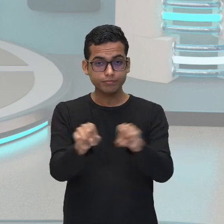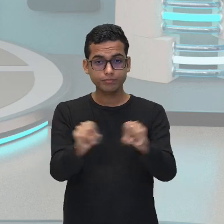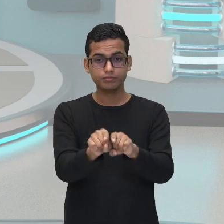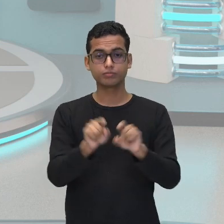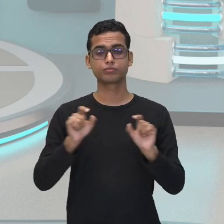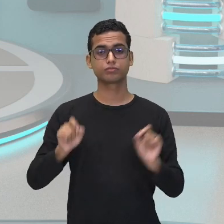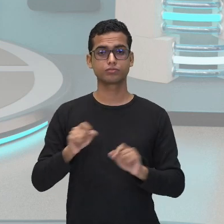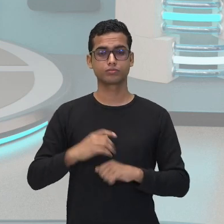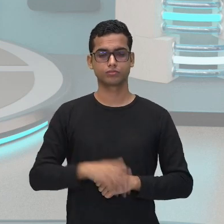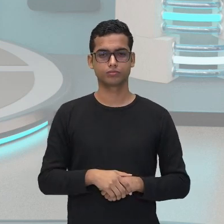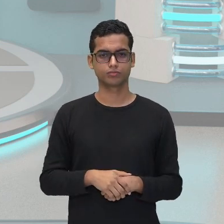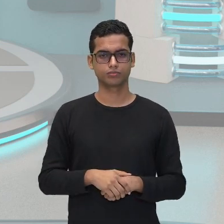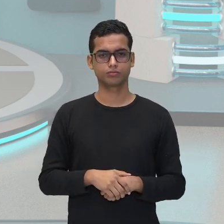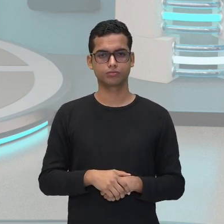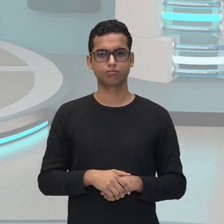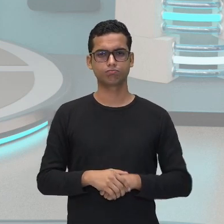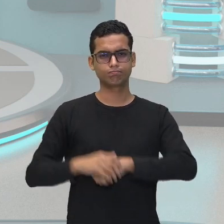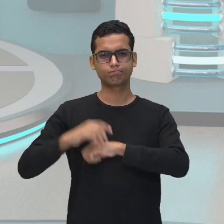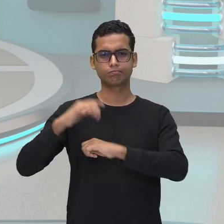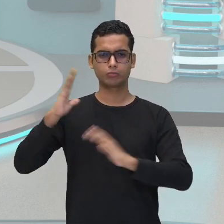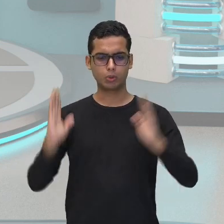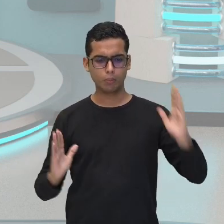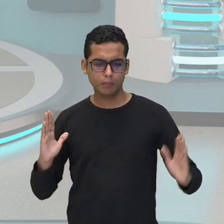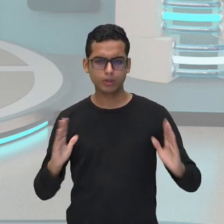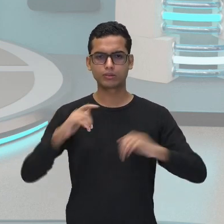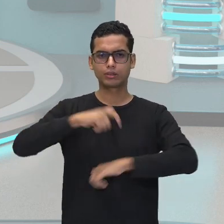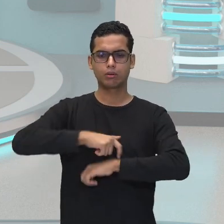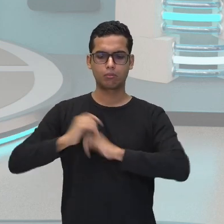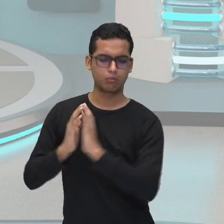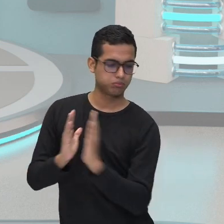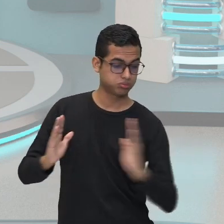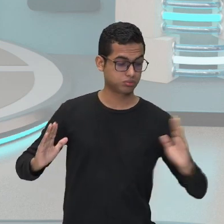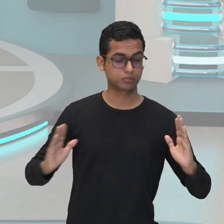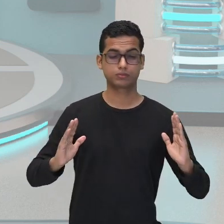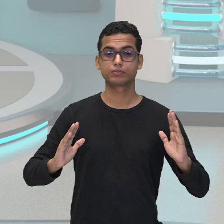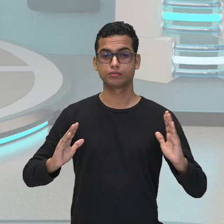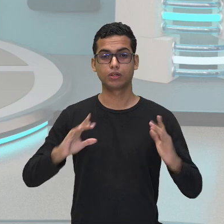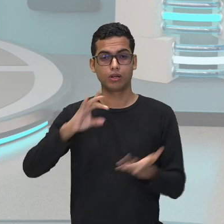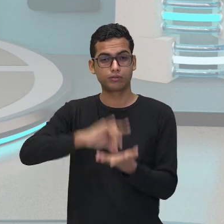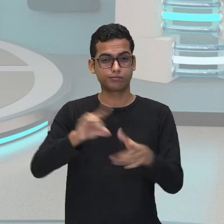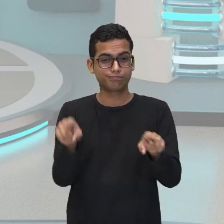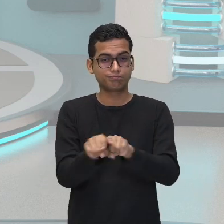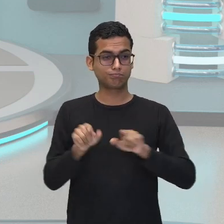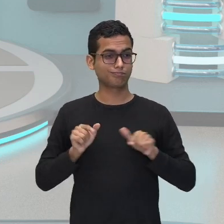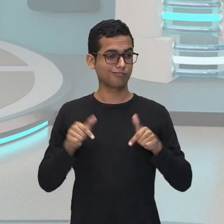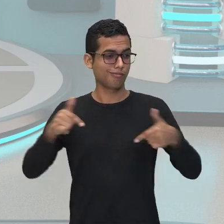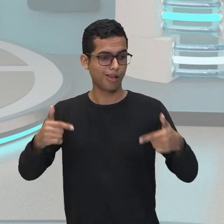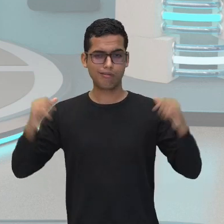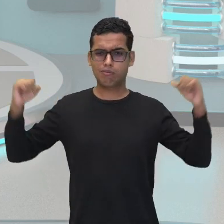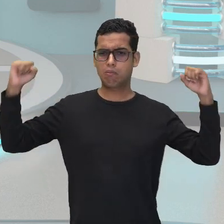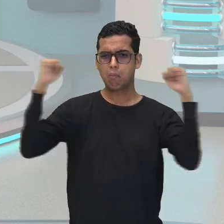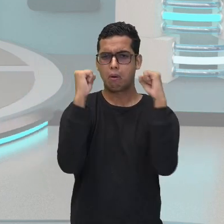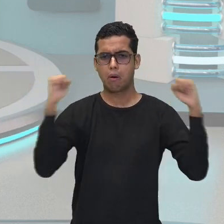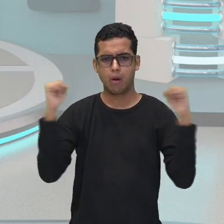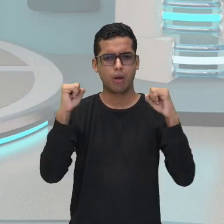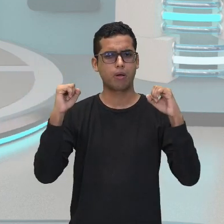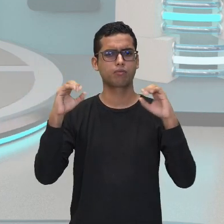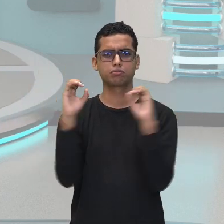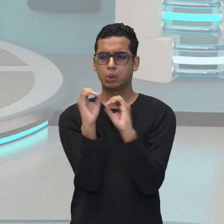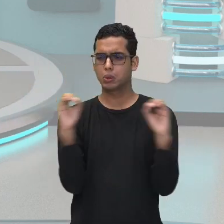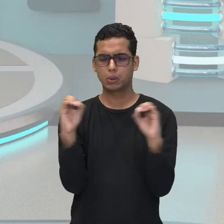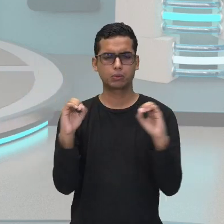né, inativa por muito tempo, não faz nenhum exercício físico, e essa condição do sedentarismo